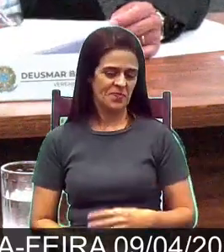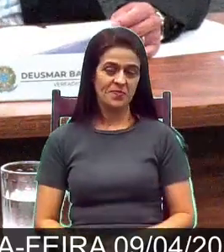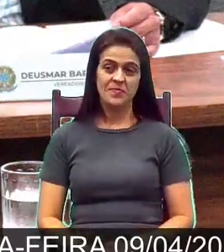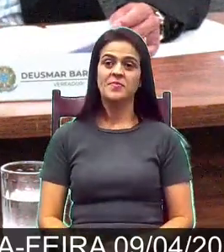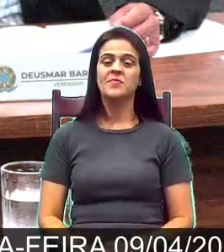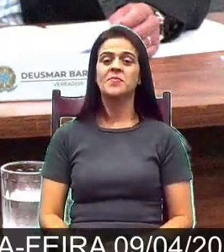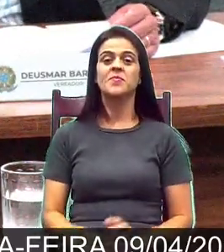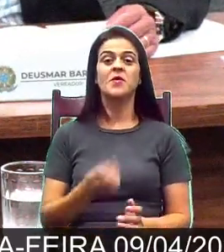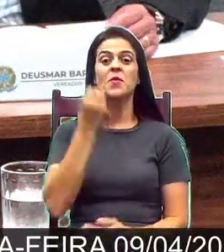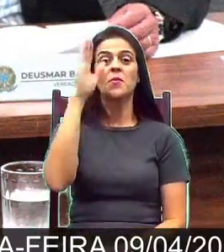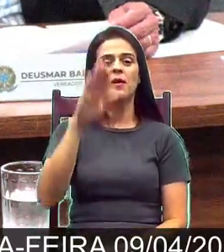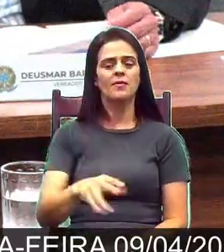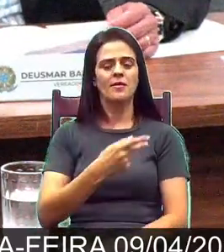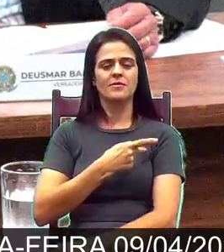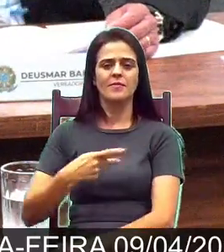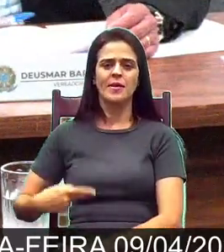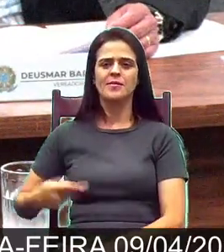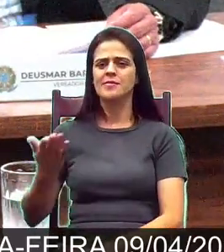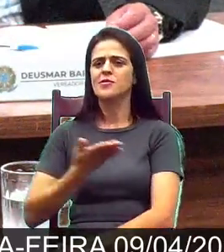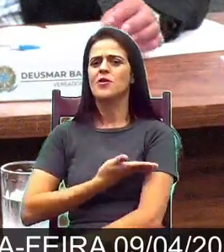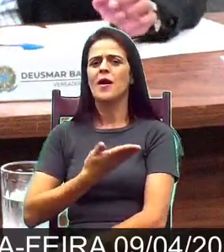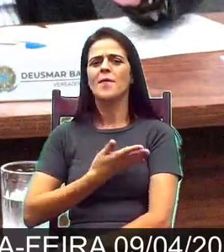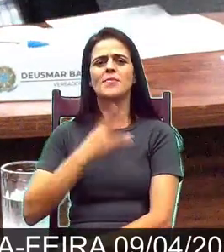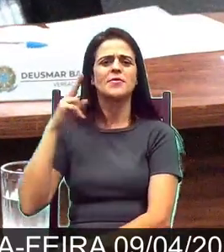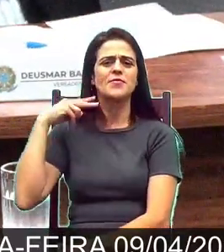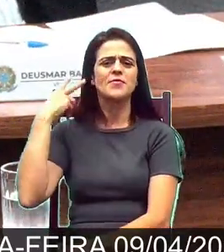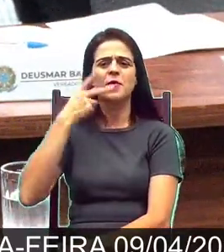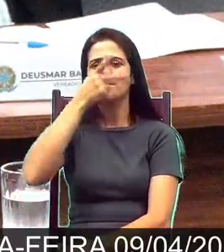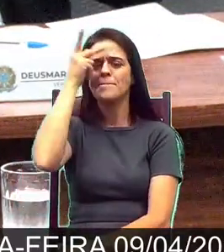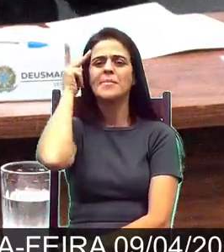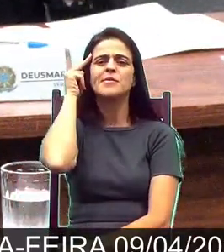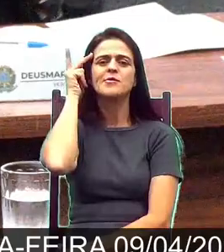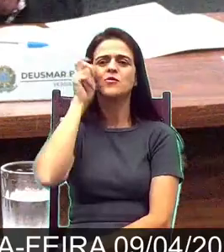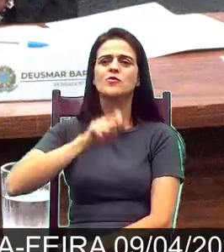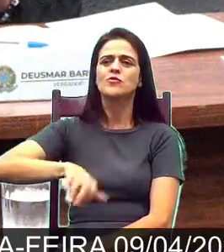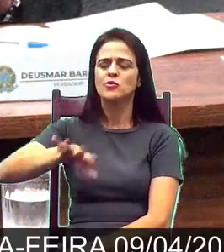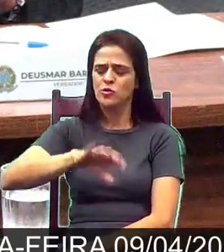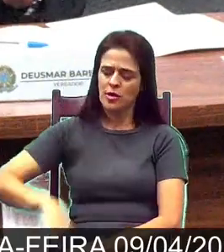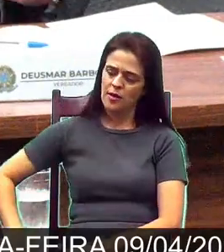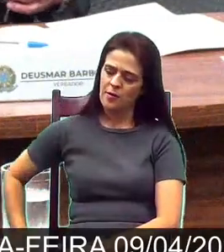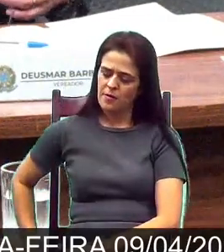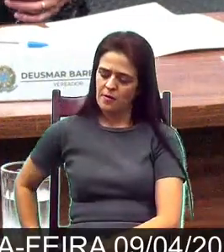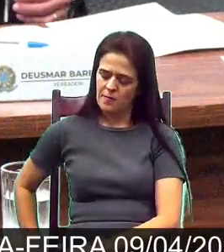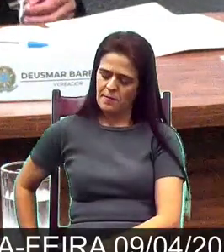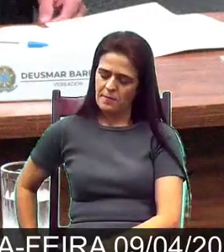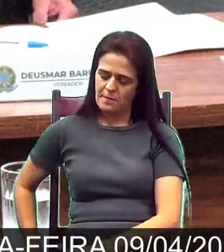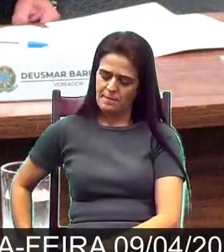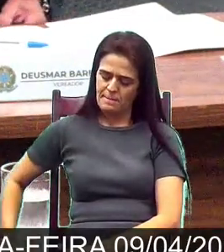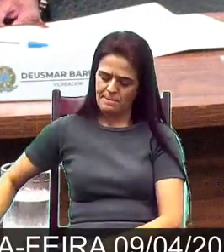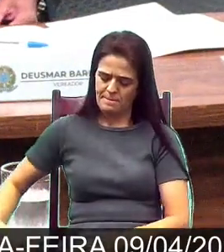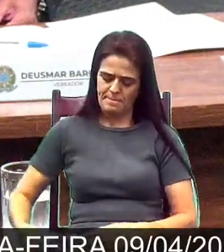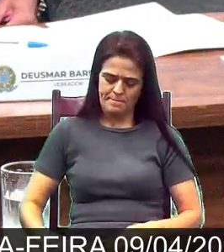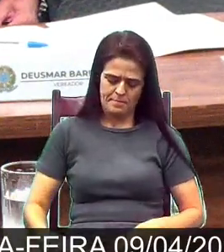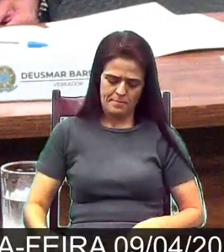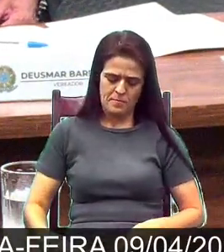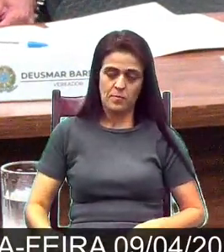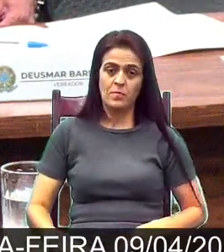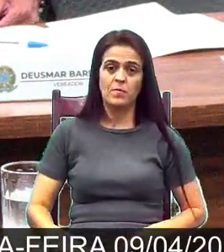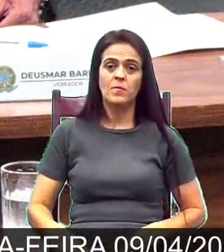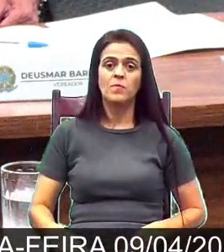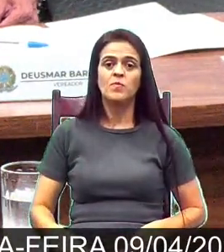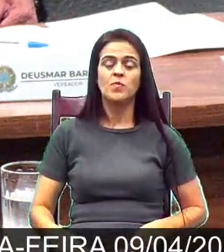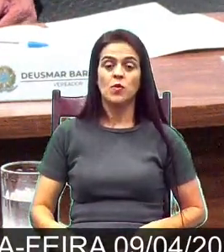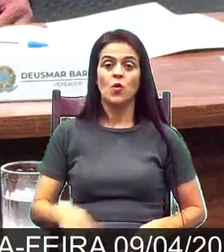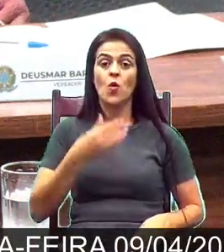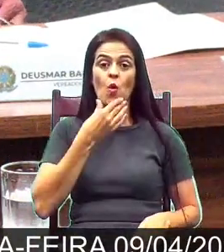Boa tarde, senhor presidente, colegas vereadores, vereadora, público presente. Senhor presidente, o senhor Braulio foi